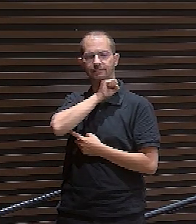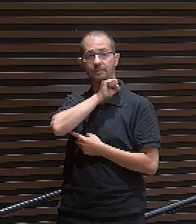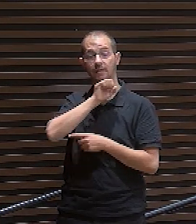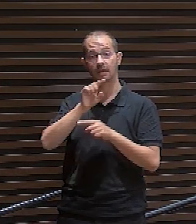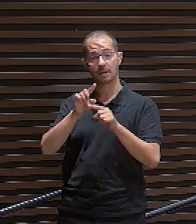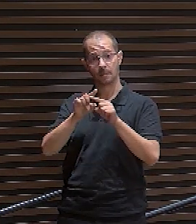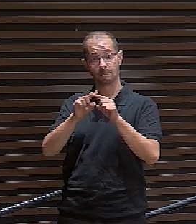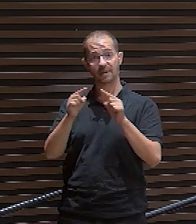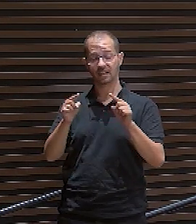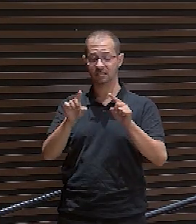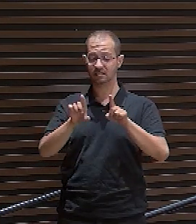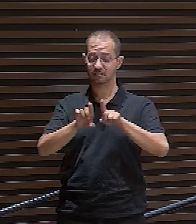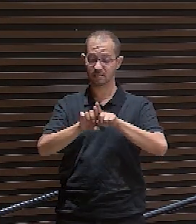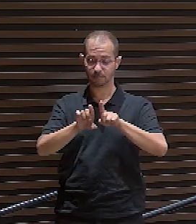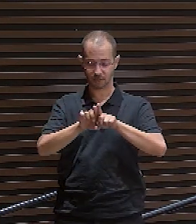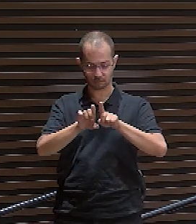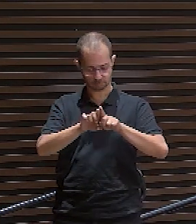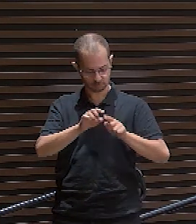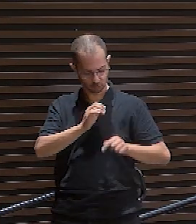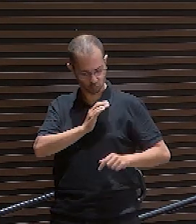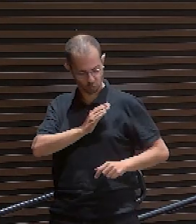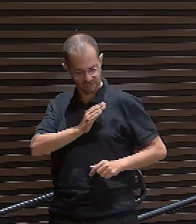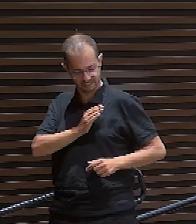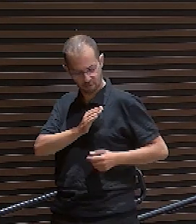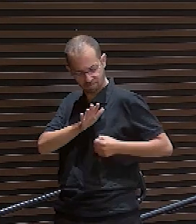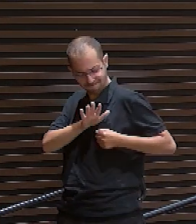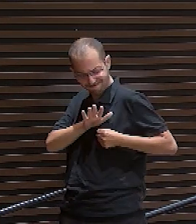mas o fez com um coração cheio de fé,